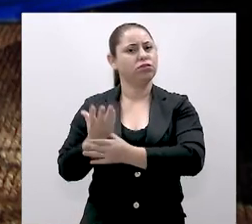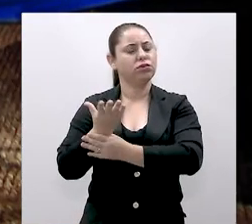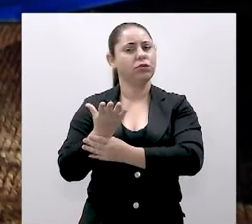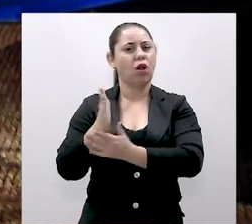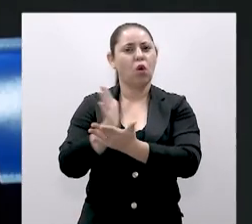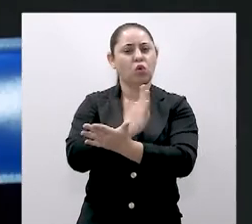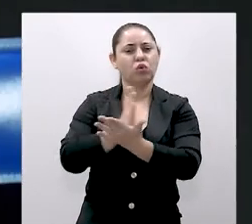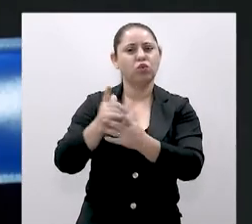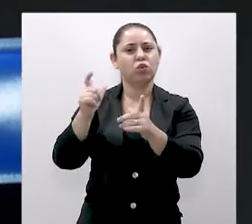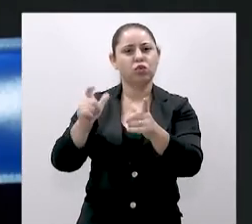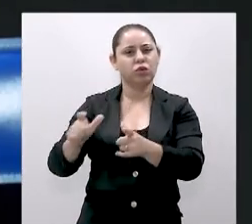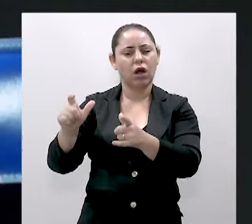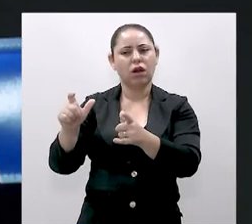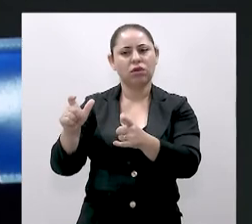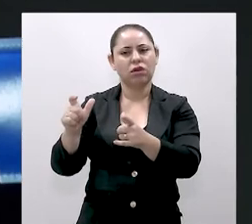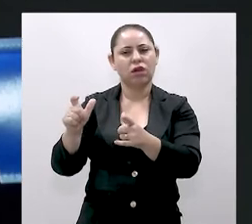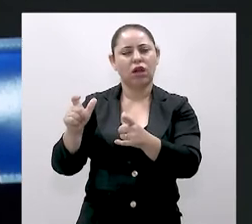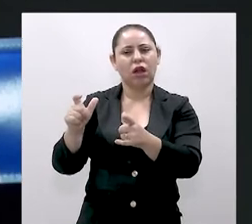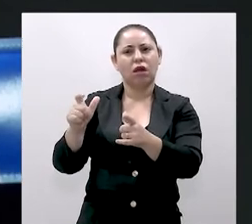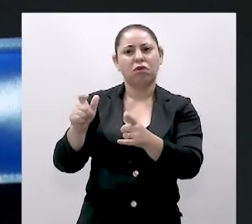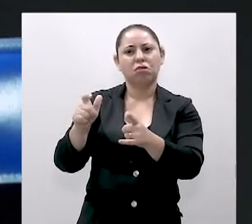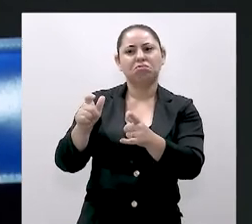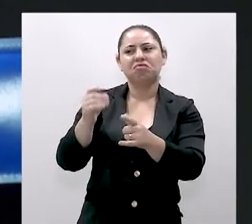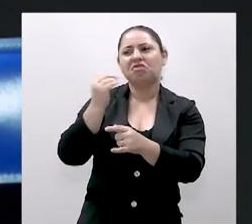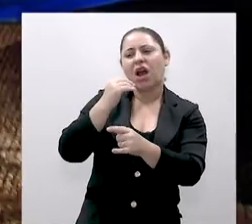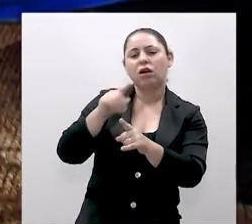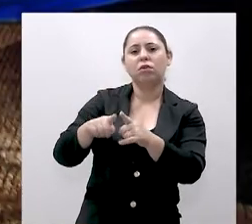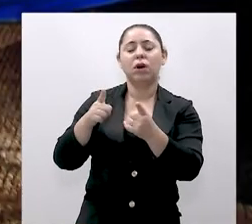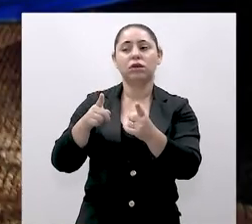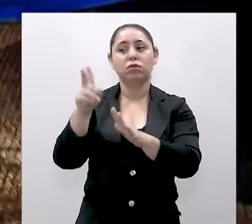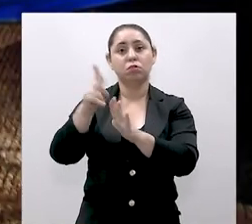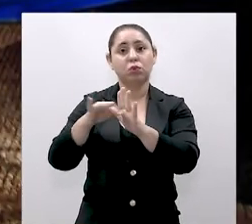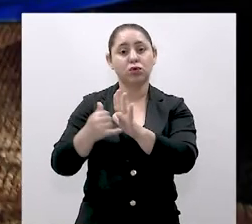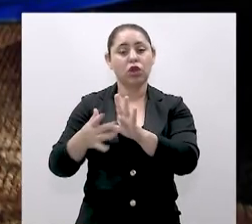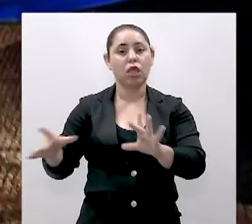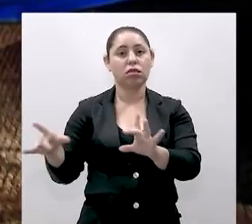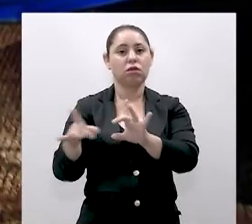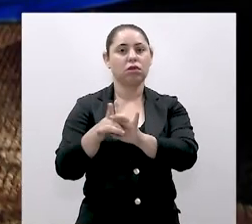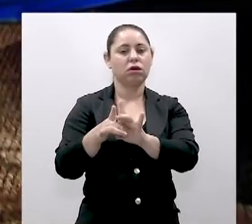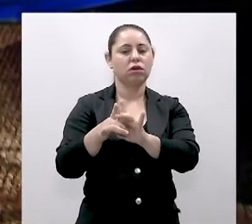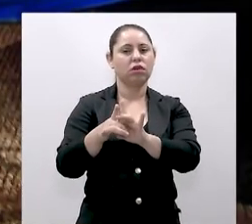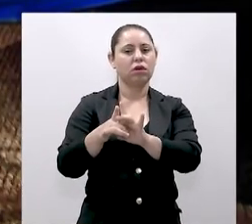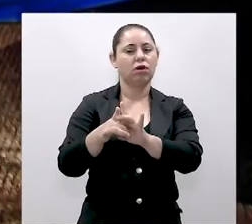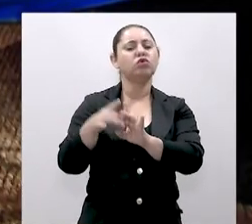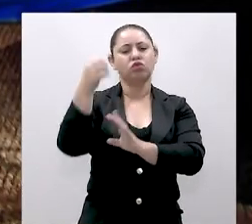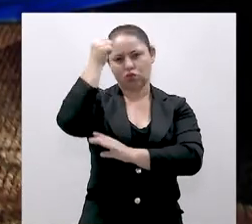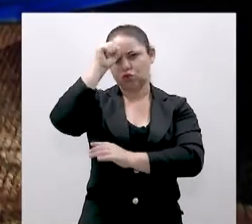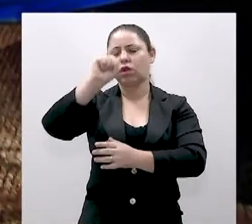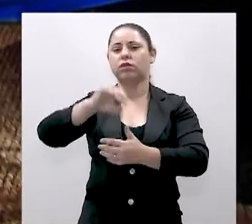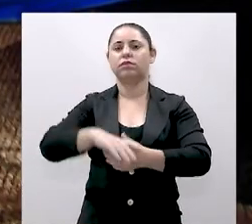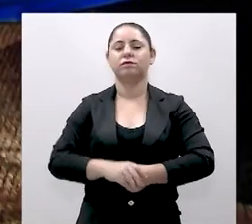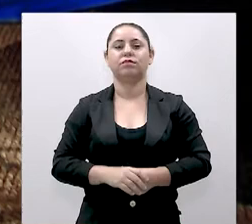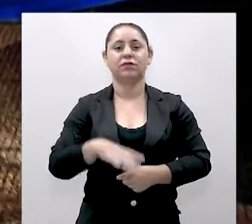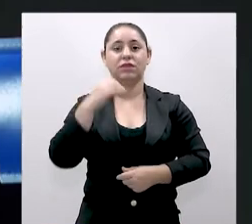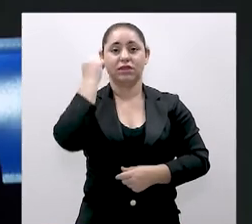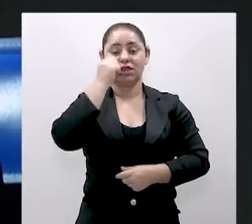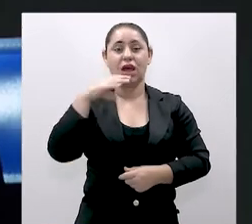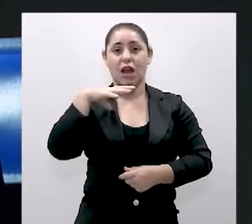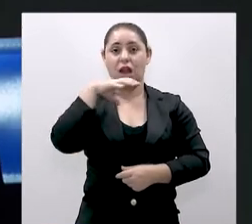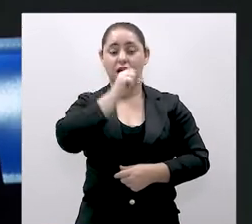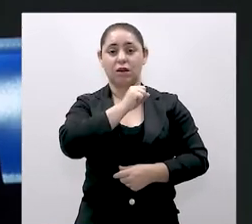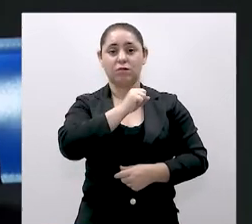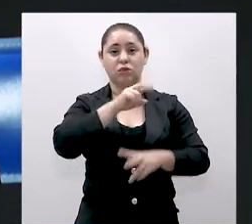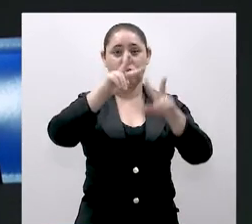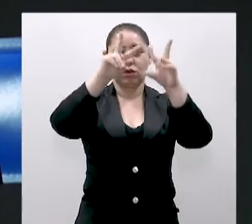Bolina já existe também em alguns lugares precariamente mas você pode fazer um projeto integrado aí de grande sucesso